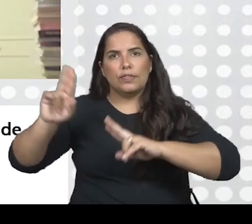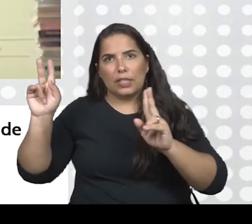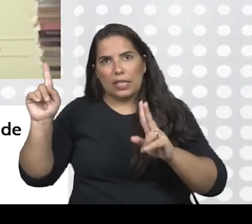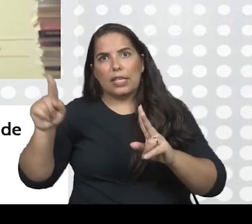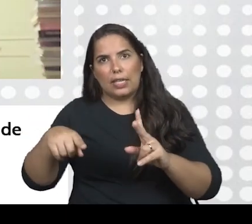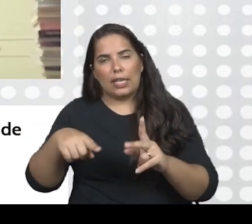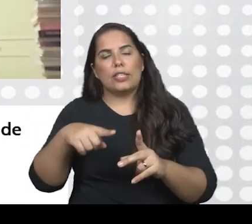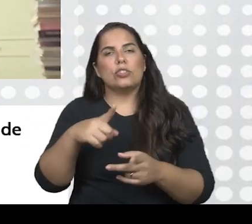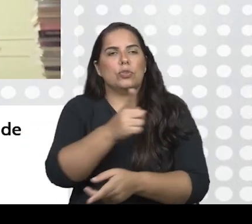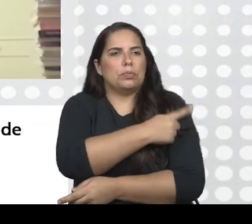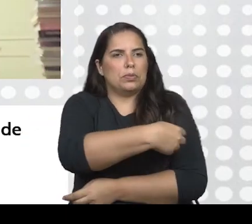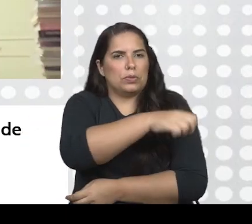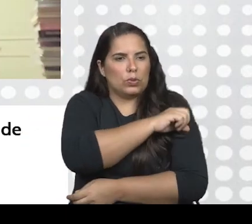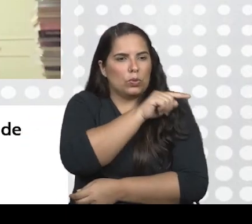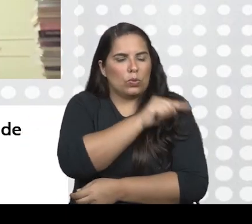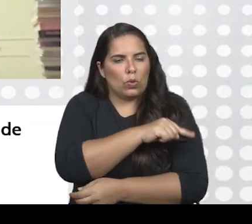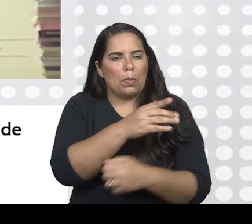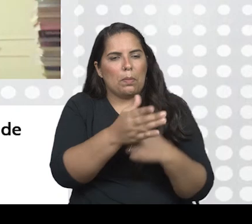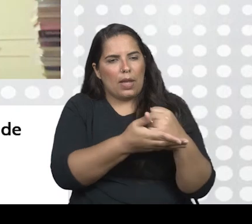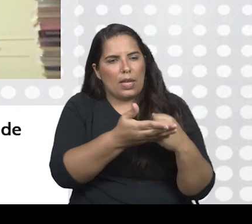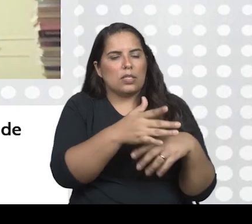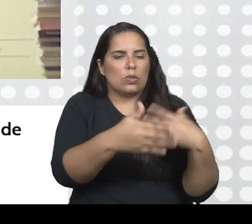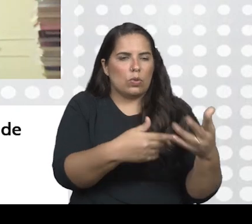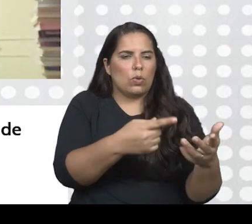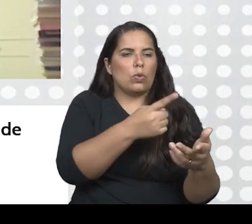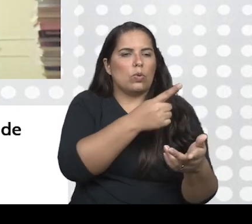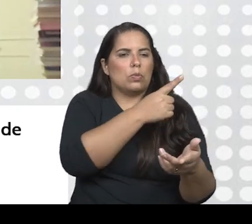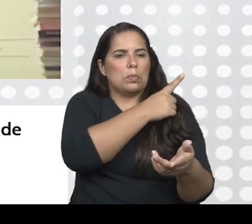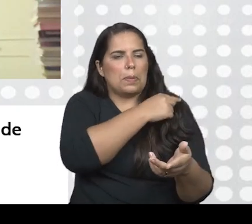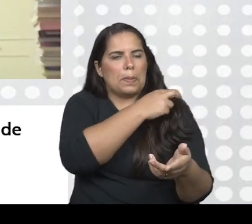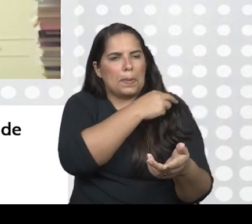da educação básica, educação infantil, ensino